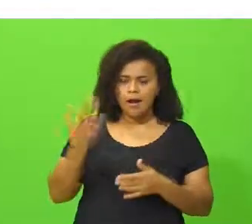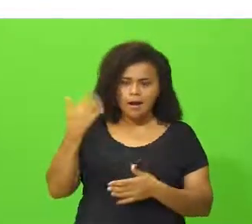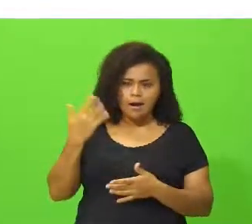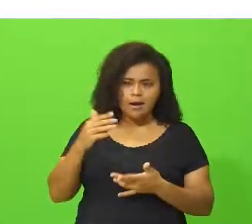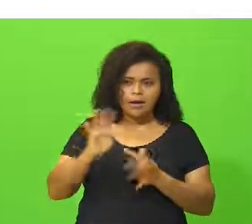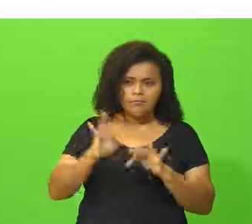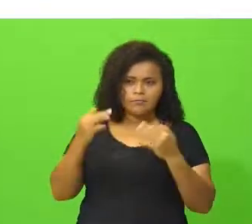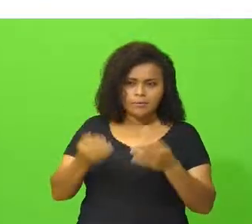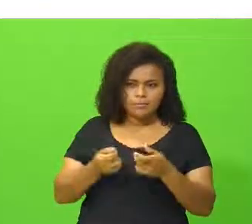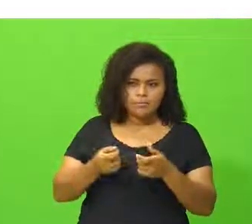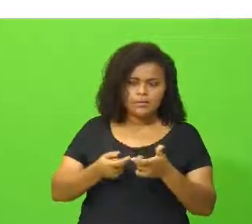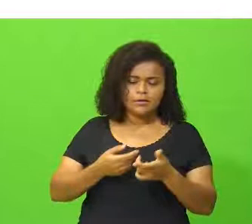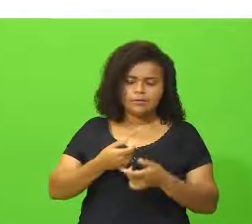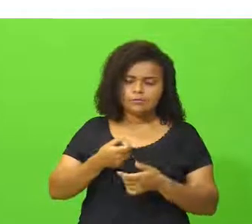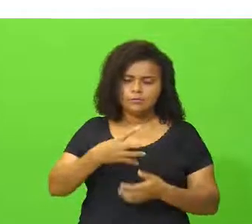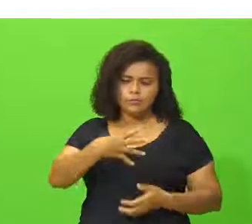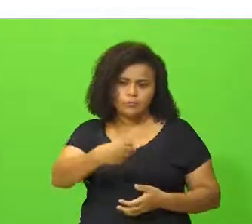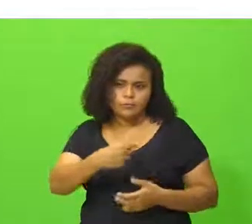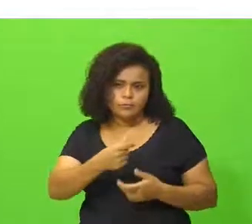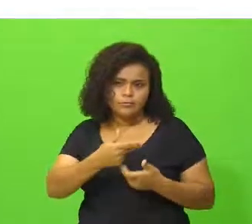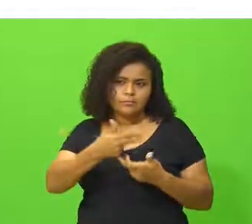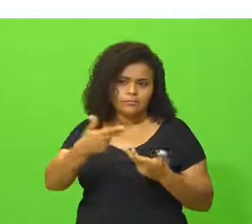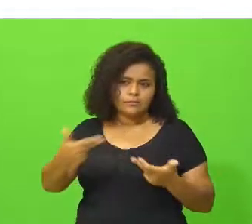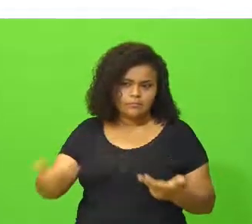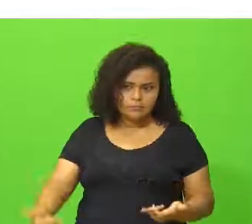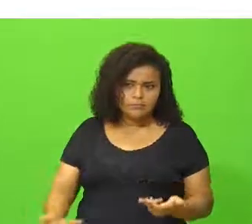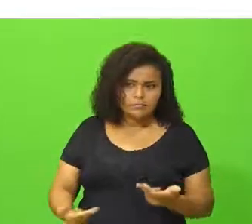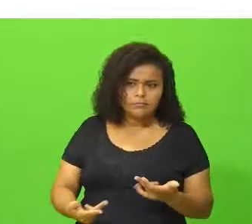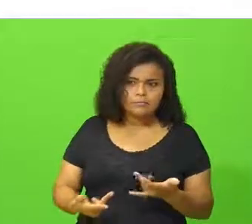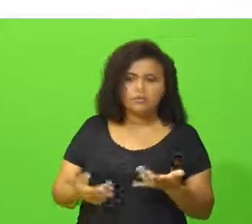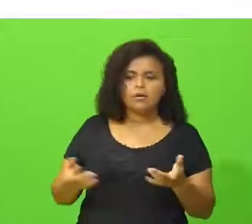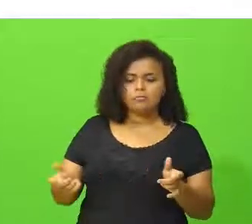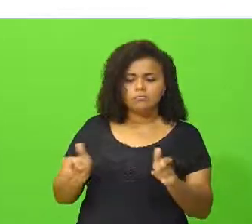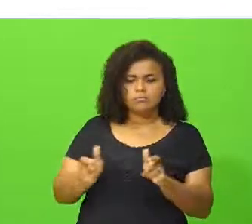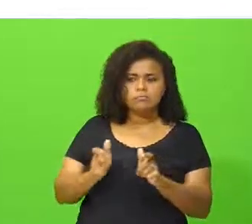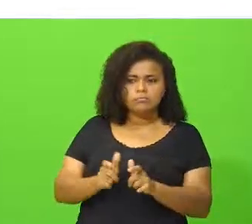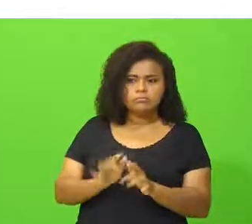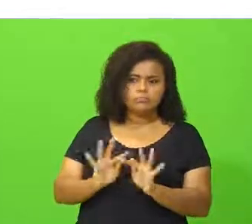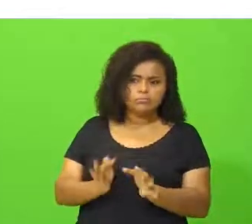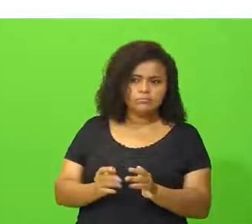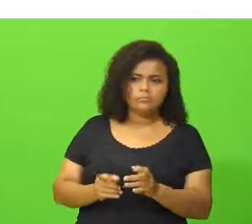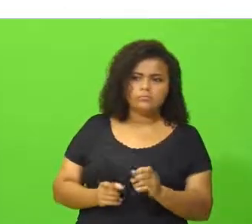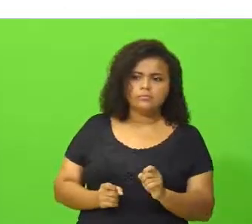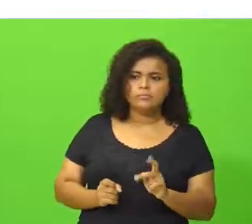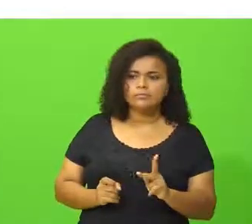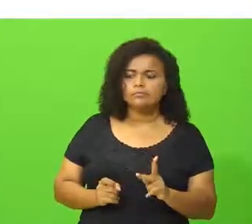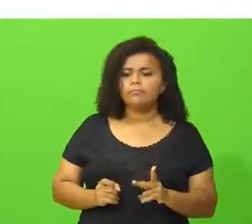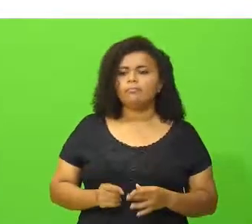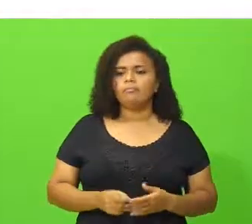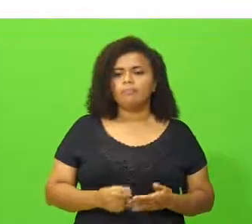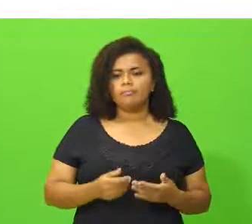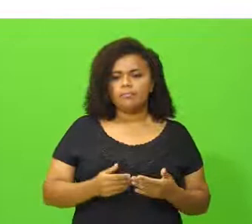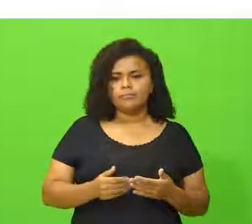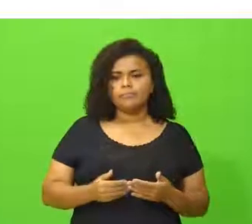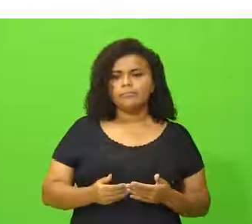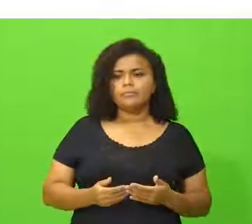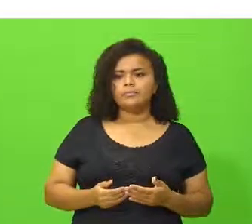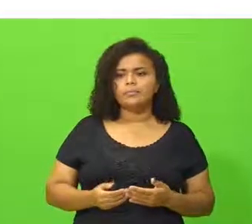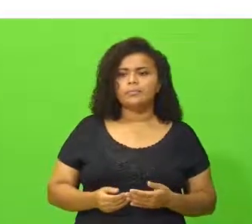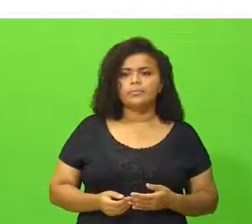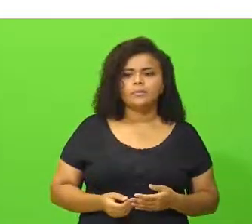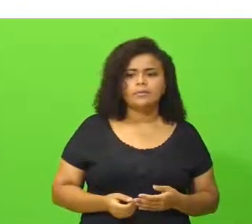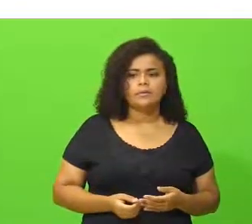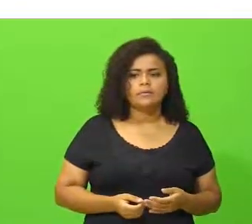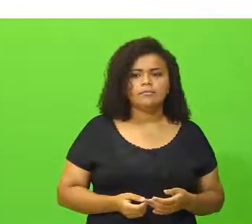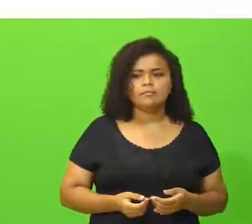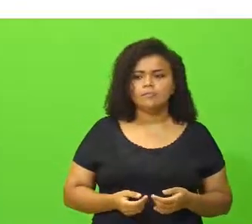numerosas, tá? Então a gente vai ver já uma mudança bem estrutural nesse quadro. Vamos continuar a respeito aí